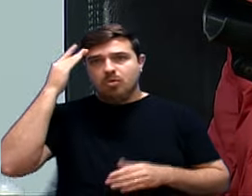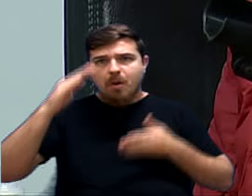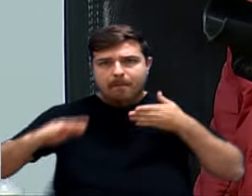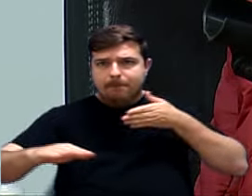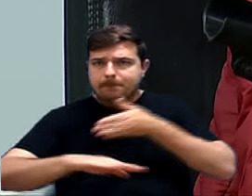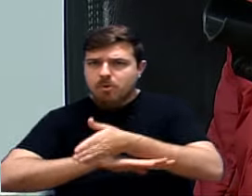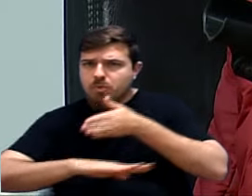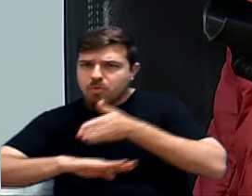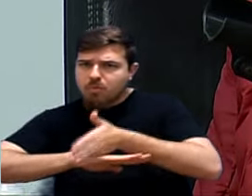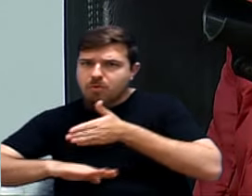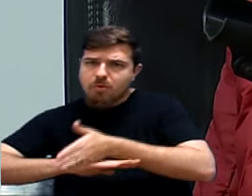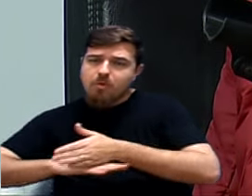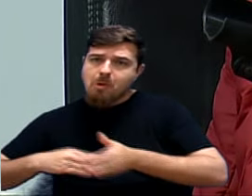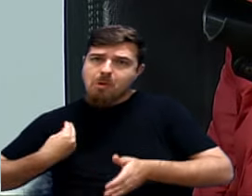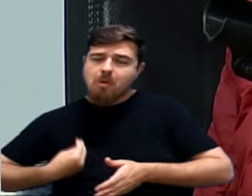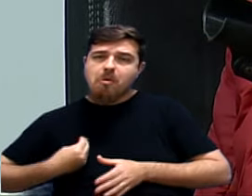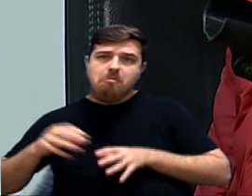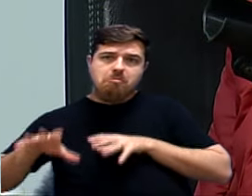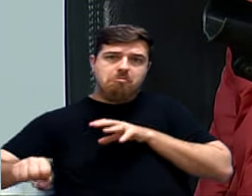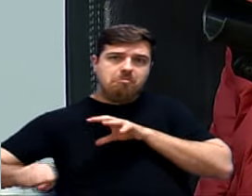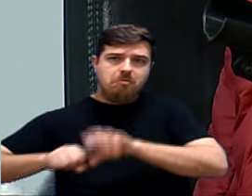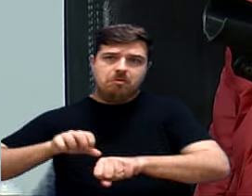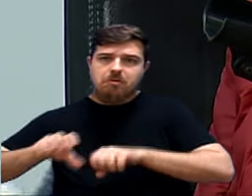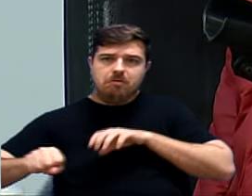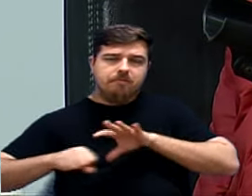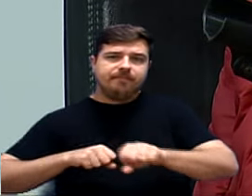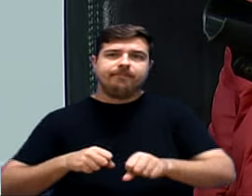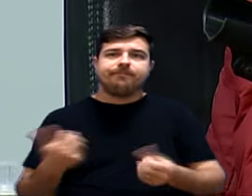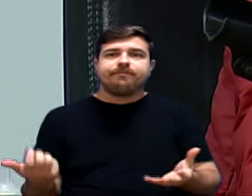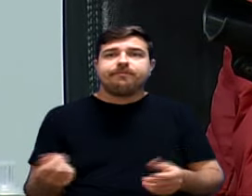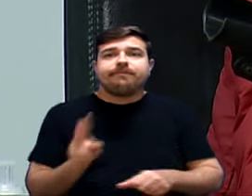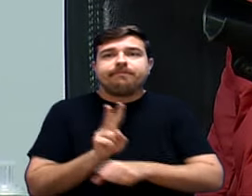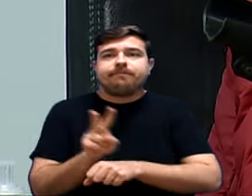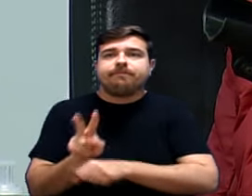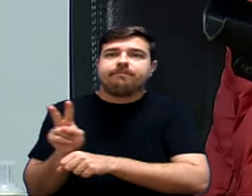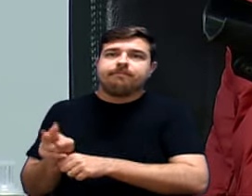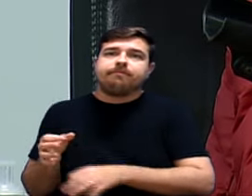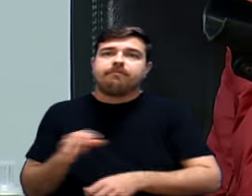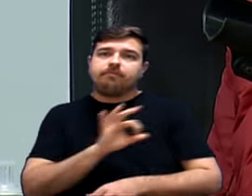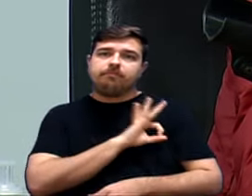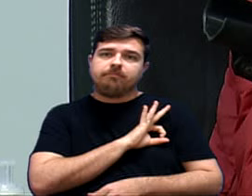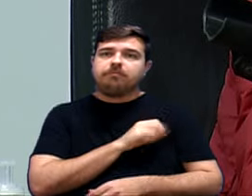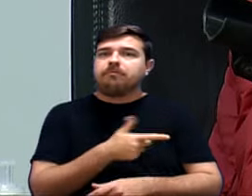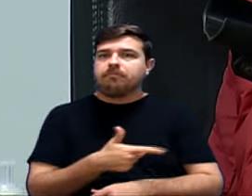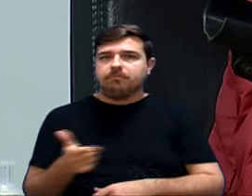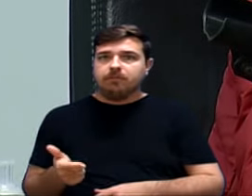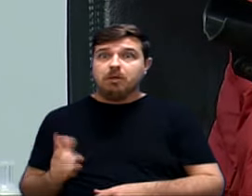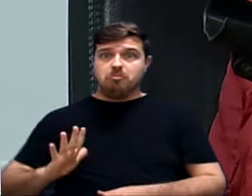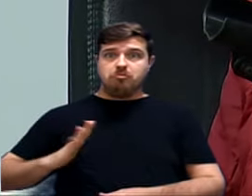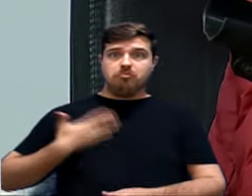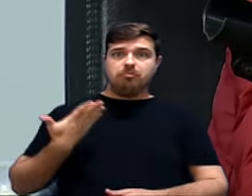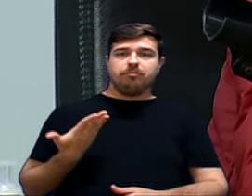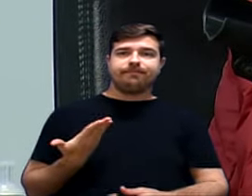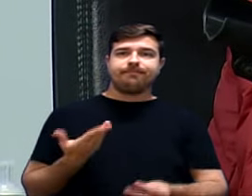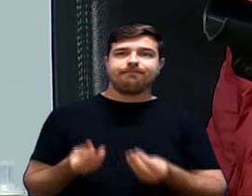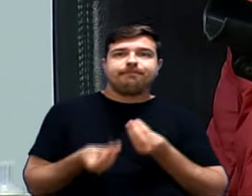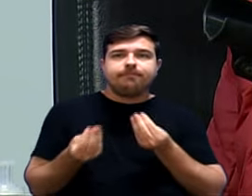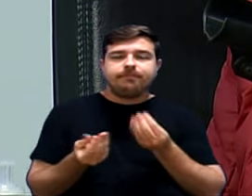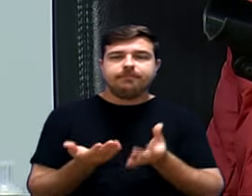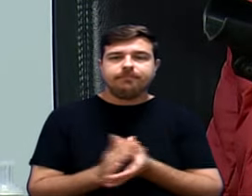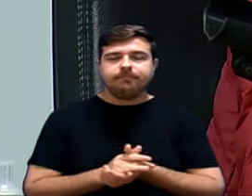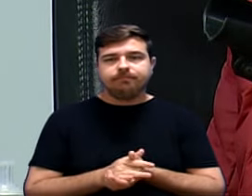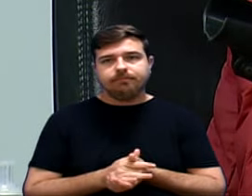Eh a área tá sendo tomada por invasão não tem fiscalização nenhuma então a gente se assusta com aquilo né